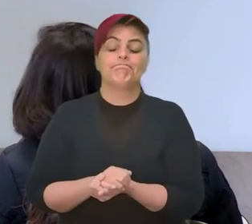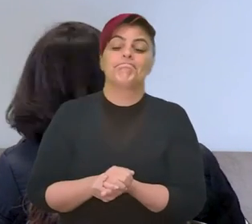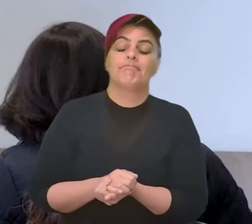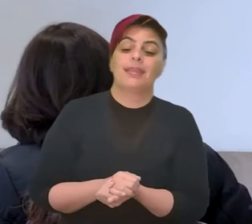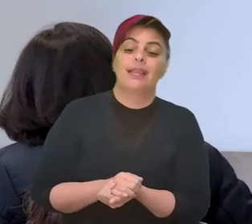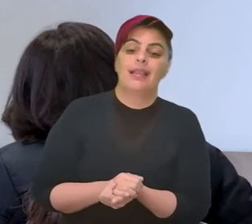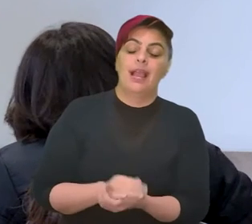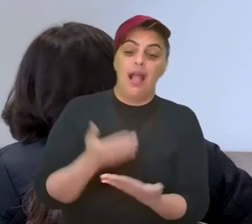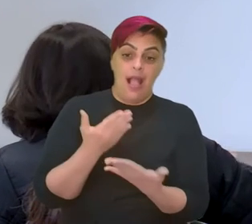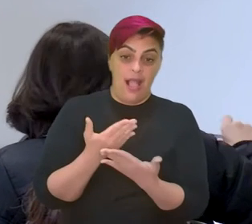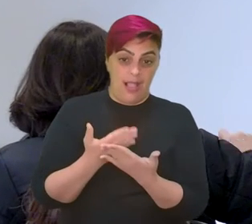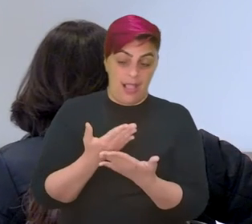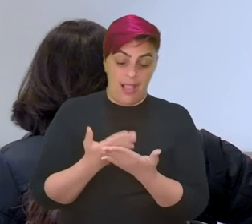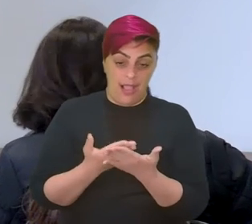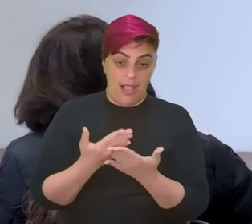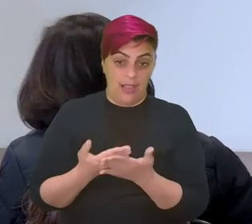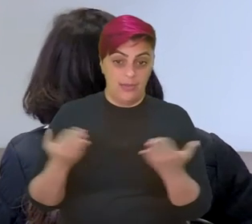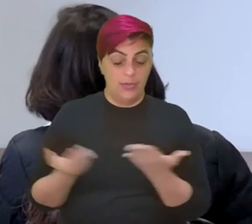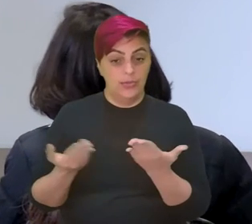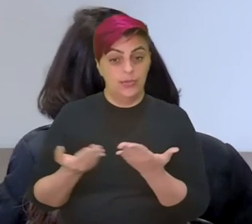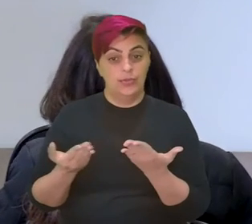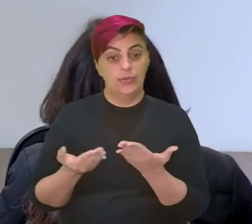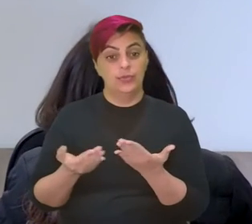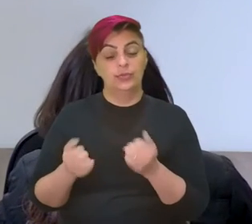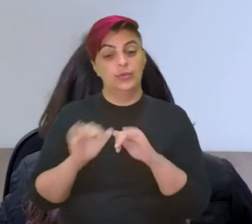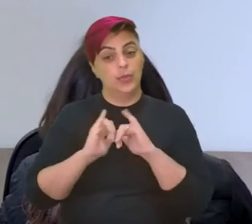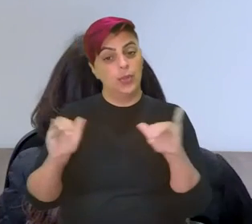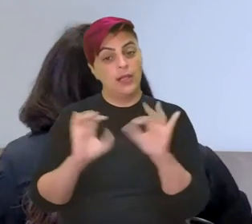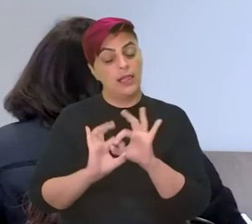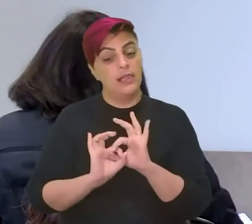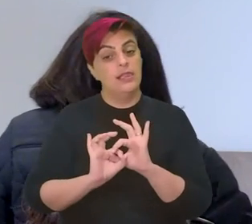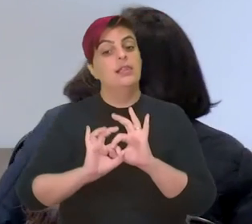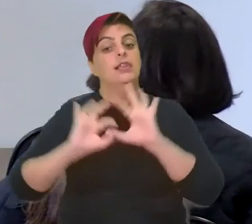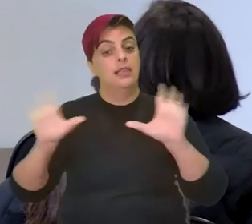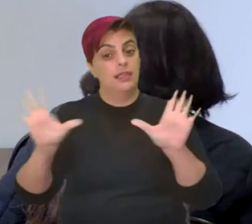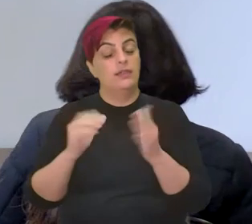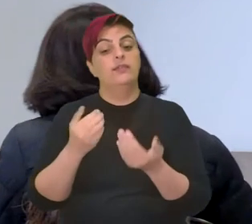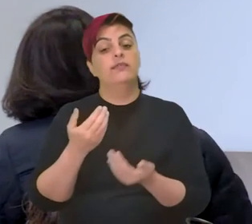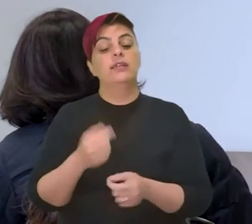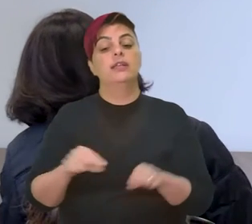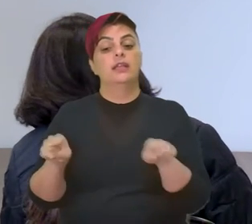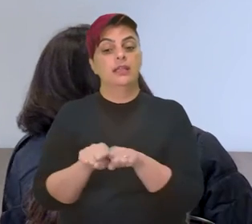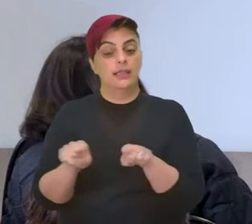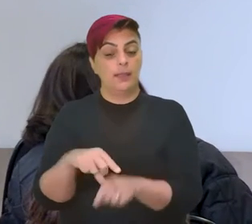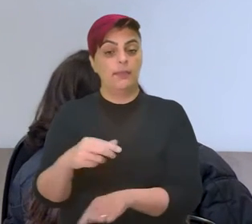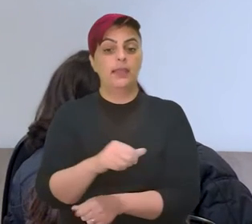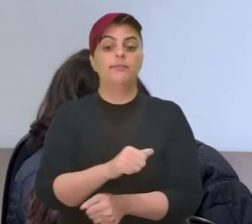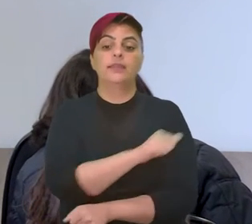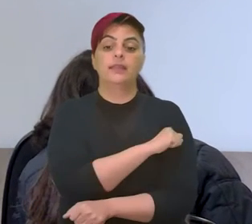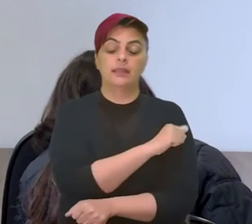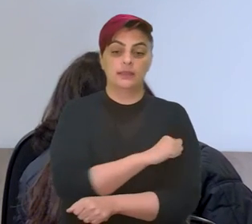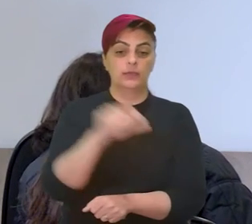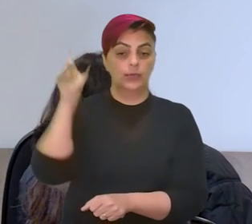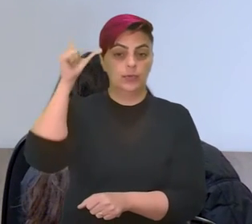Quisemos que essa aula ficasse disponível para professores que circulam aqui no Centro de Pesquisa e Formação e alunos de graduação, não só na área de